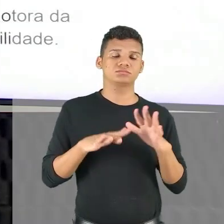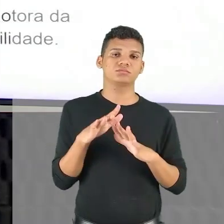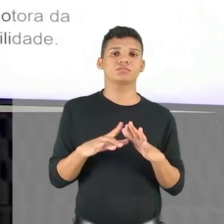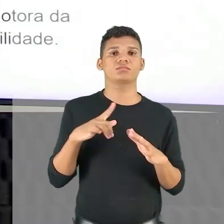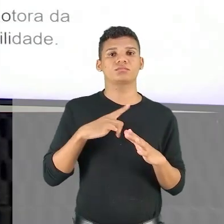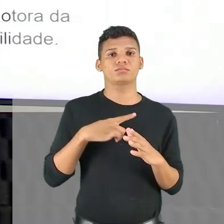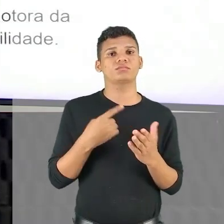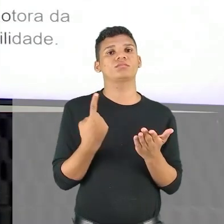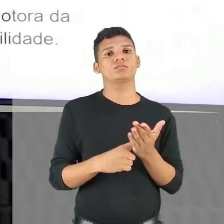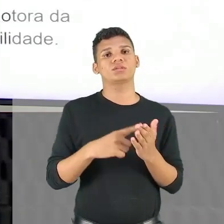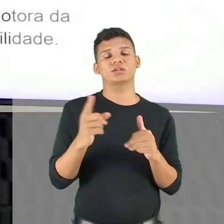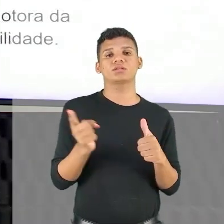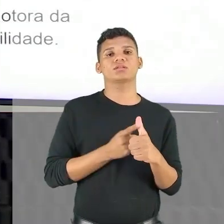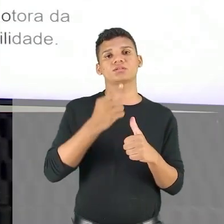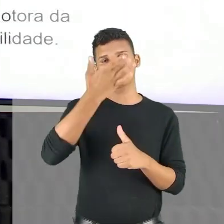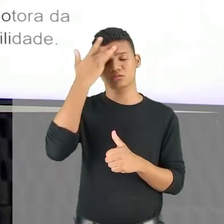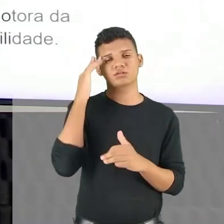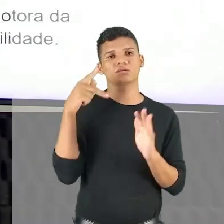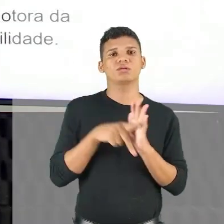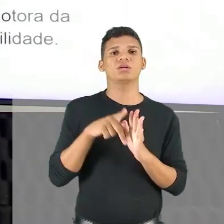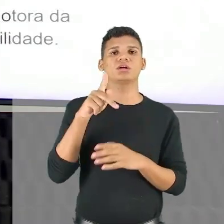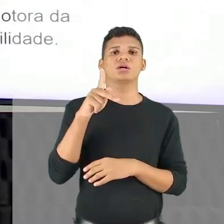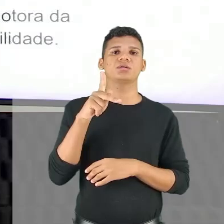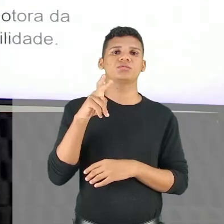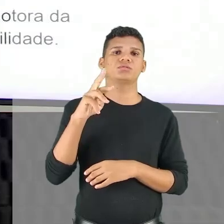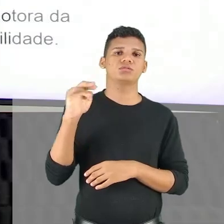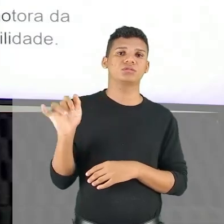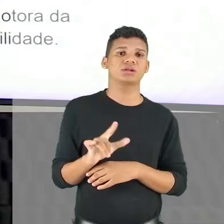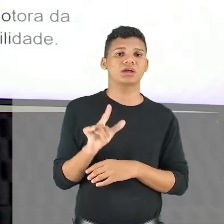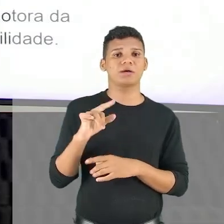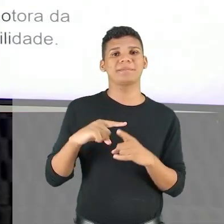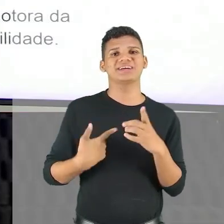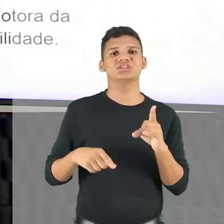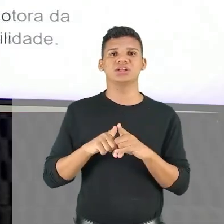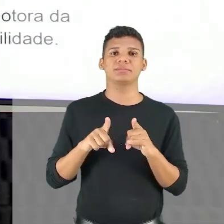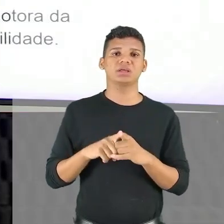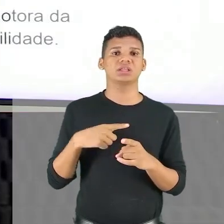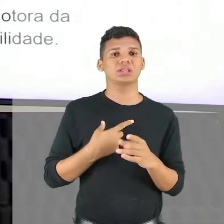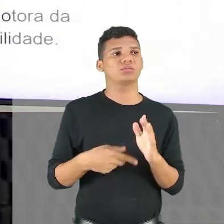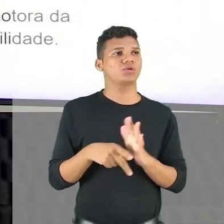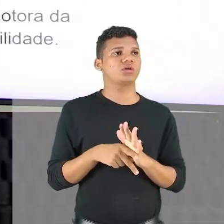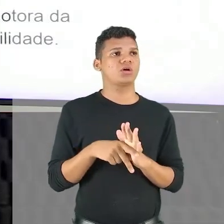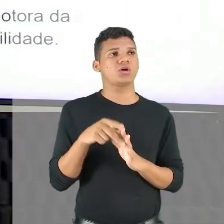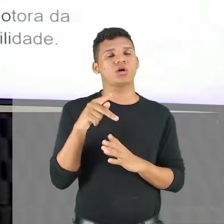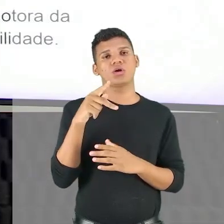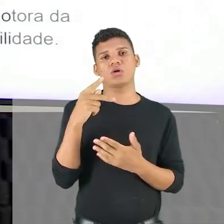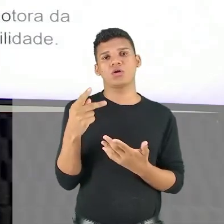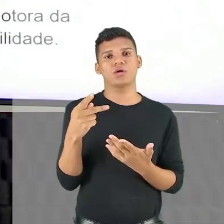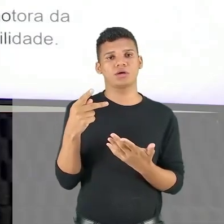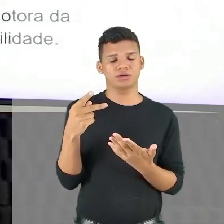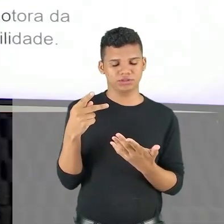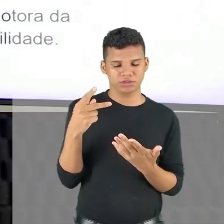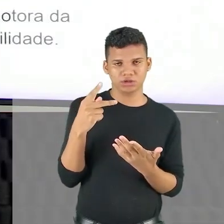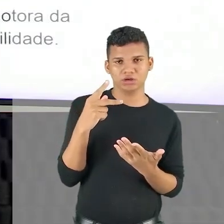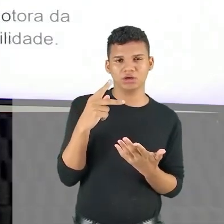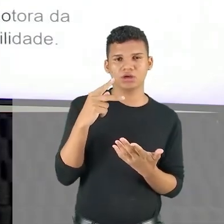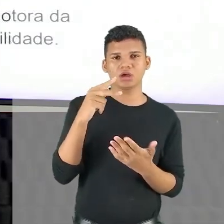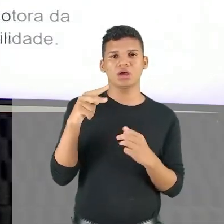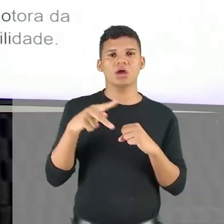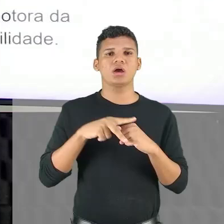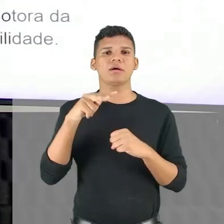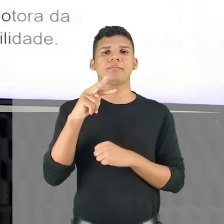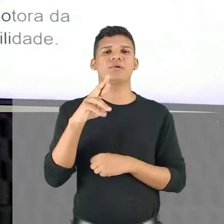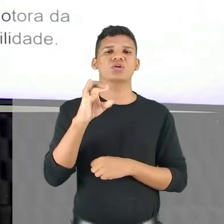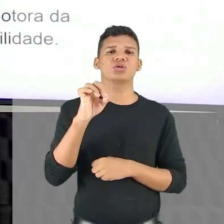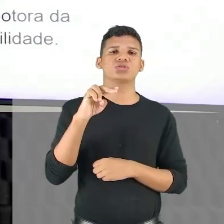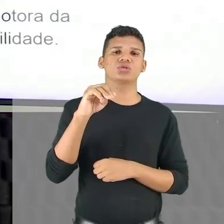uma marca da primeira pessoa do plural. Ou pode também ser, pessoal, em pronomes. Nos llaman de, nos